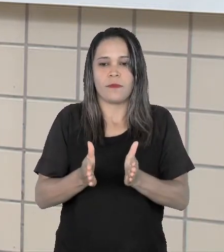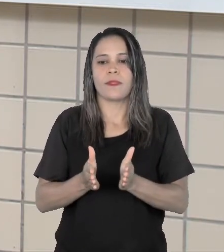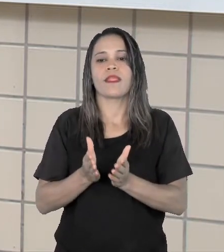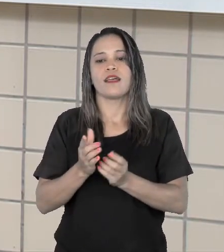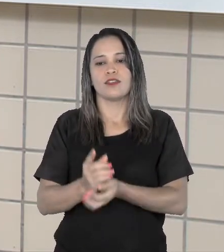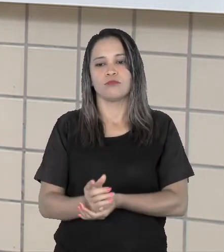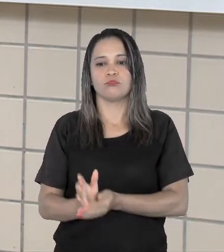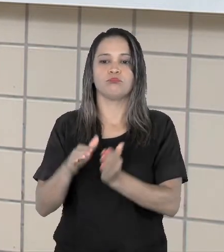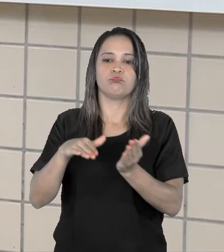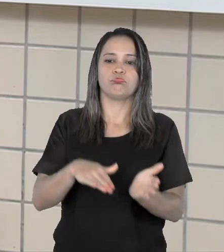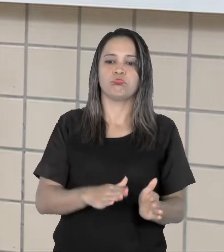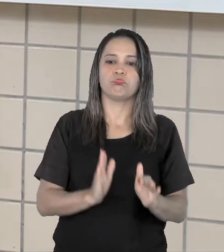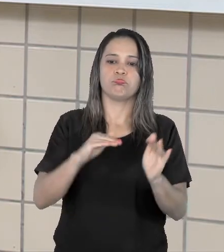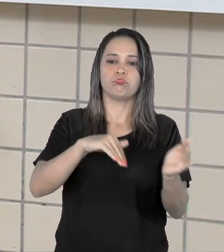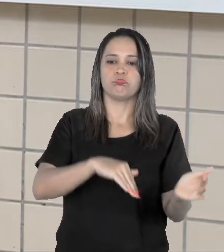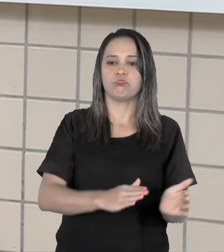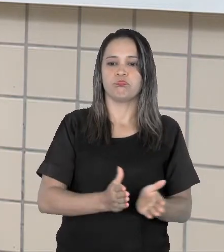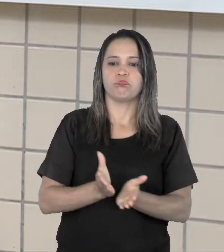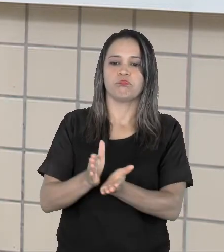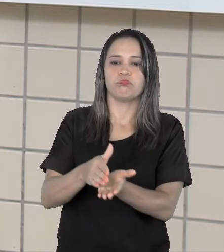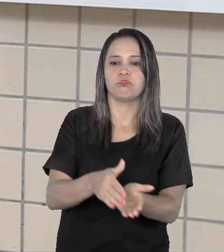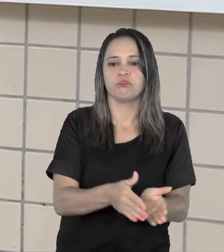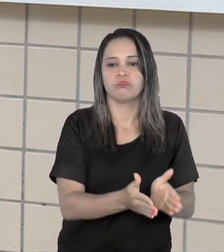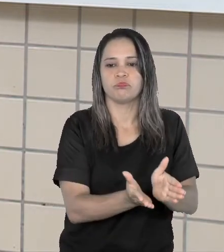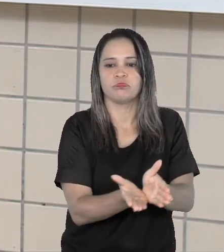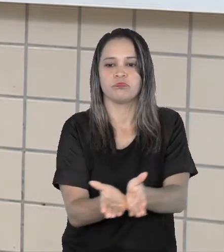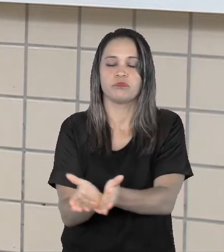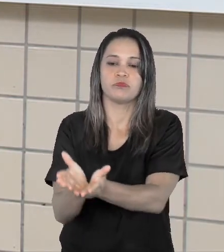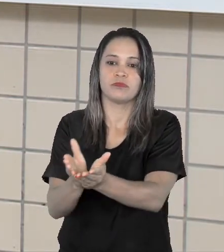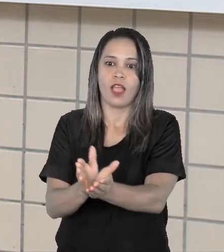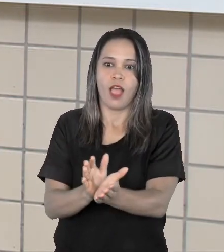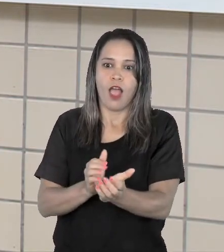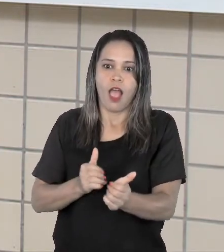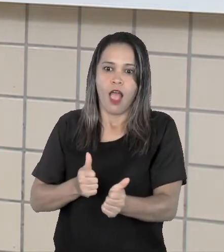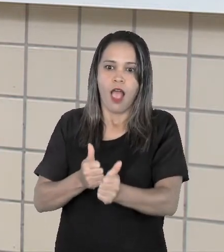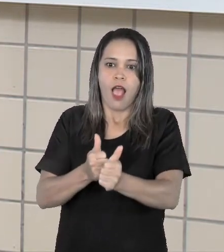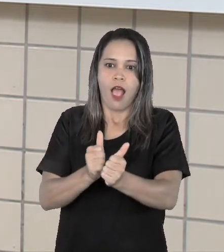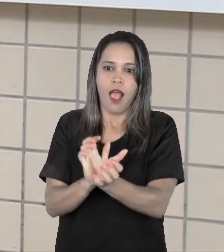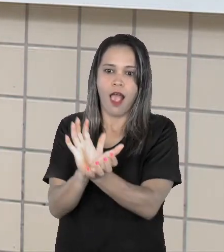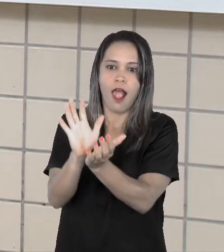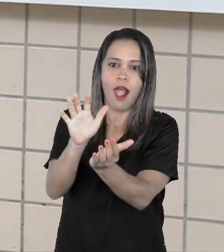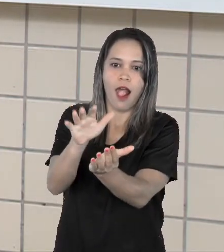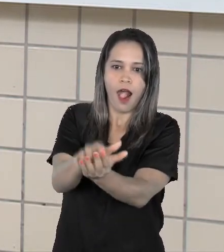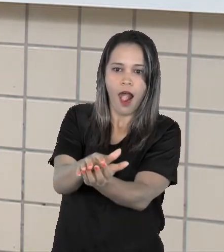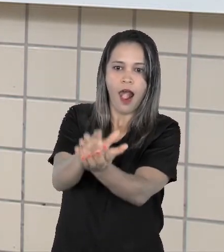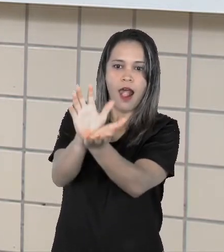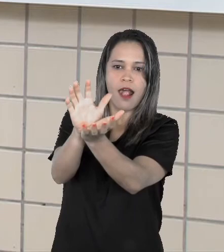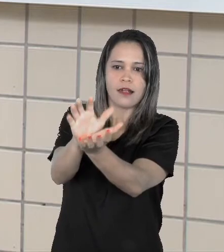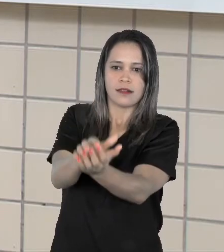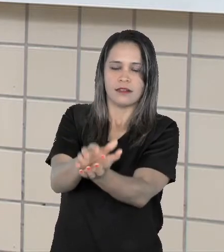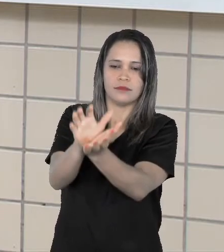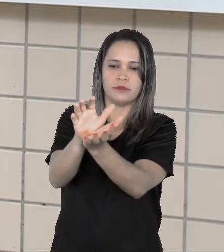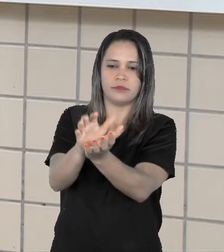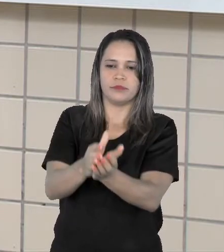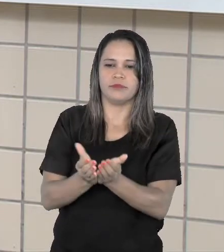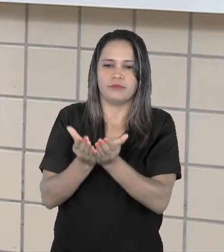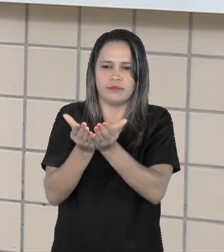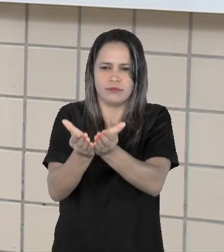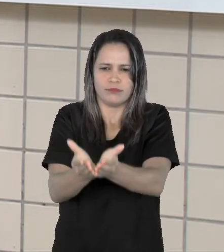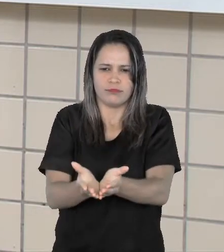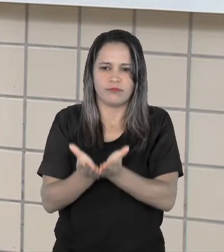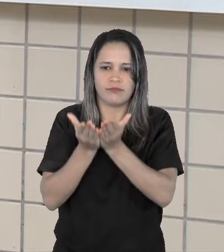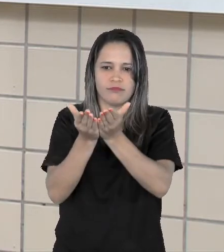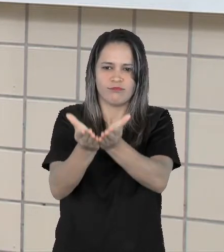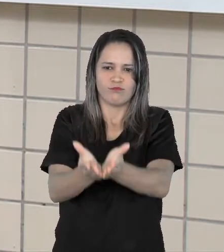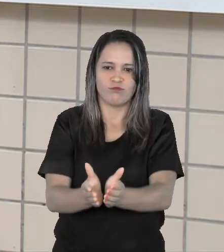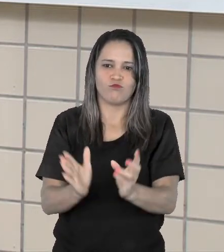bote. Iam navegando pelo rio abaixo, quando um jacaré se aproximou. E o pequeno bote